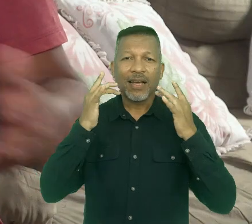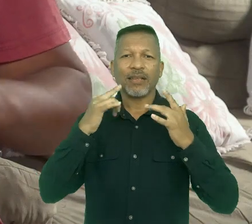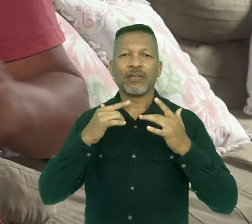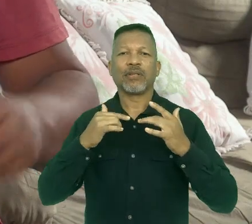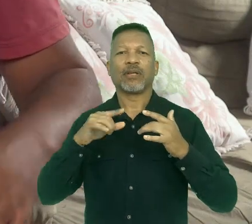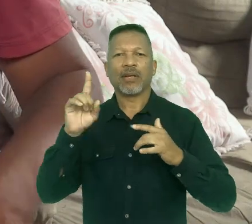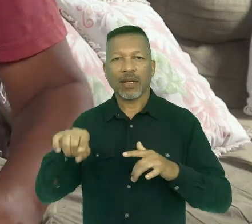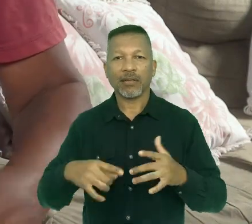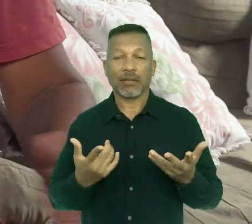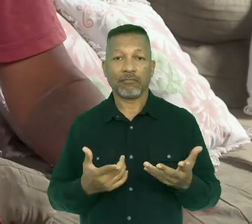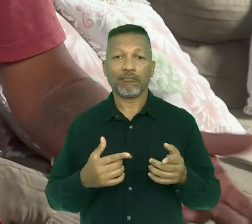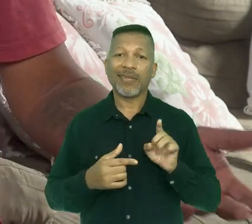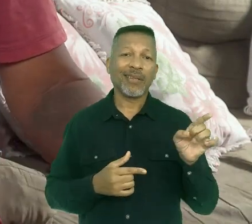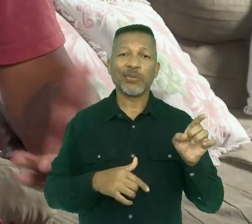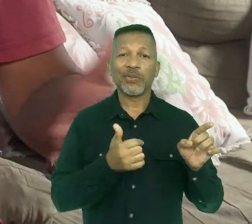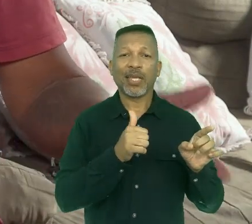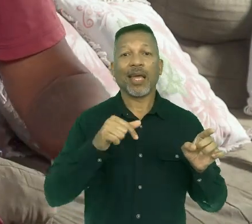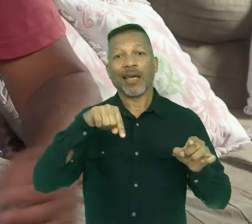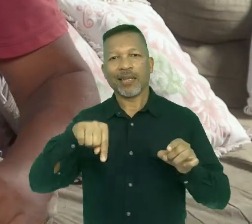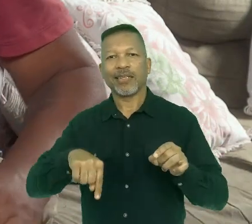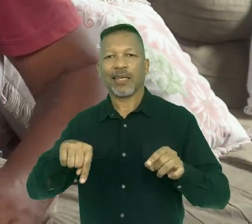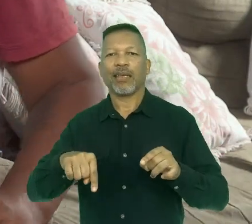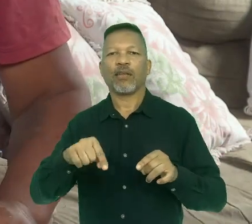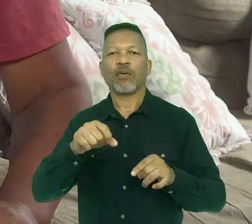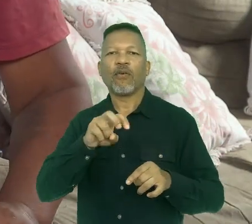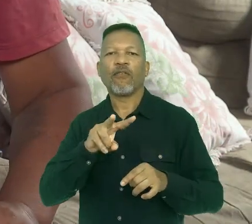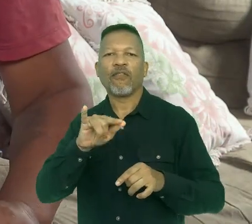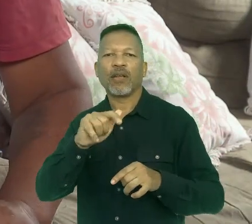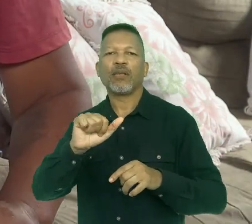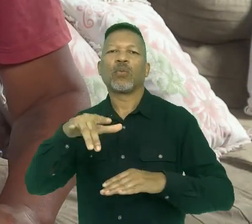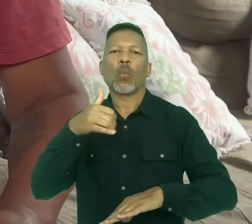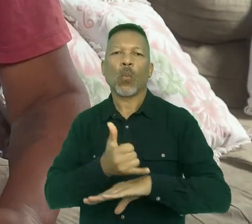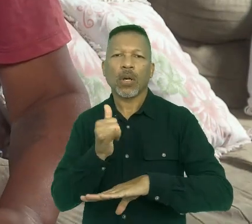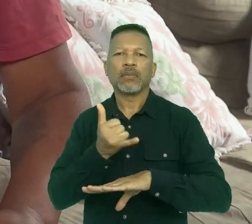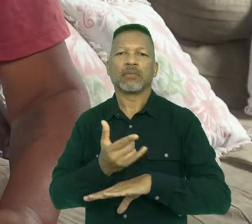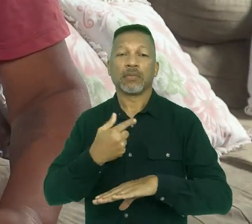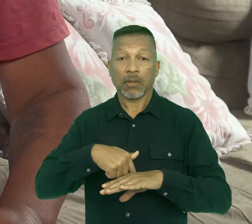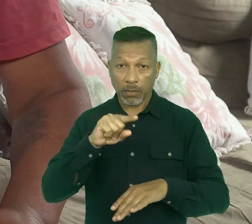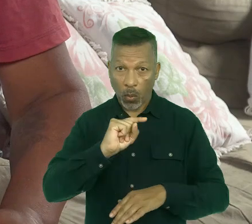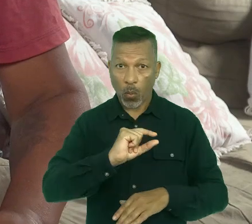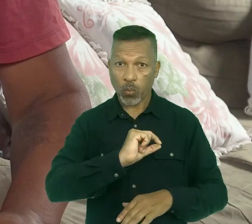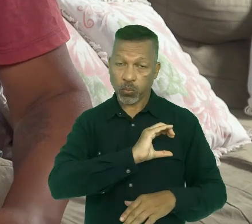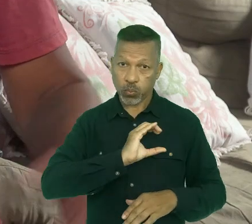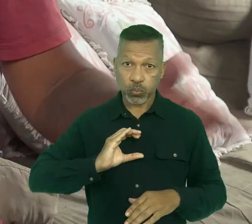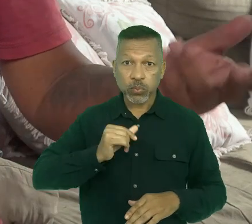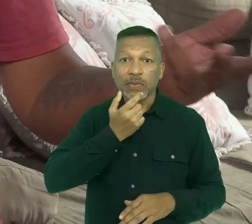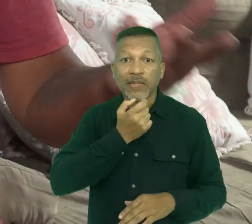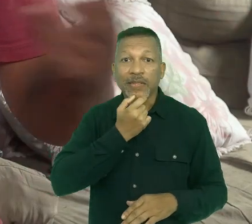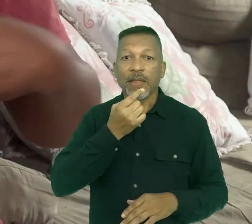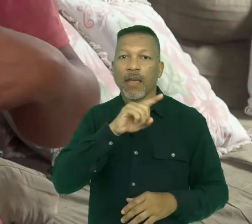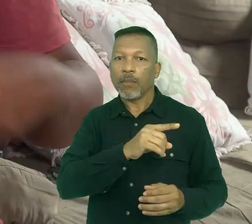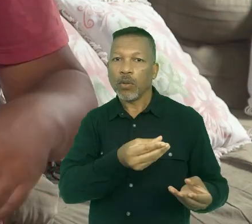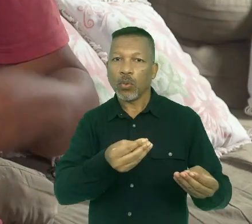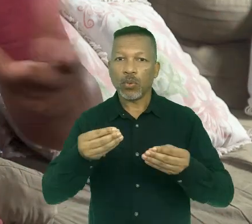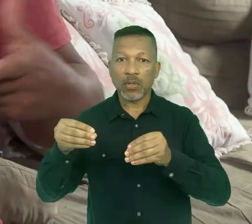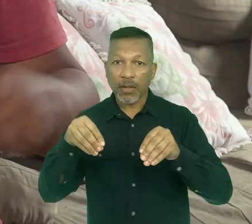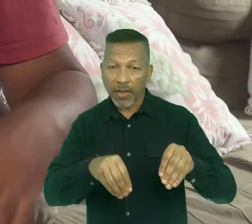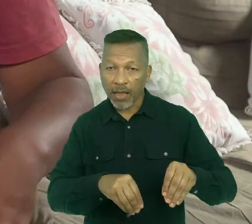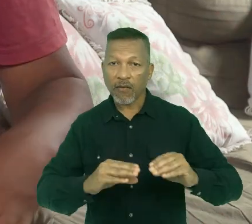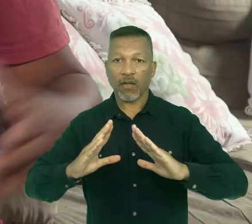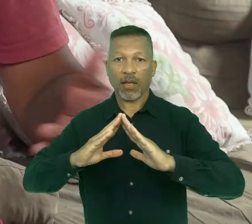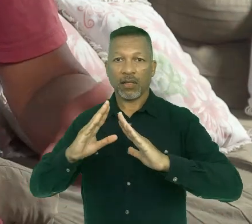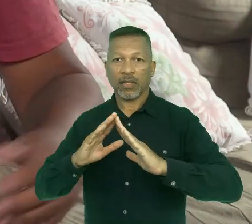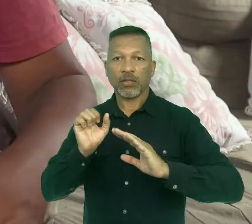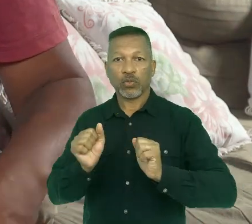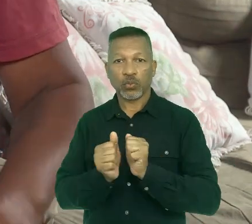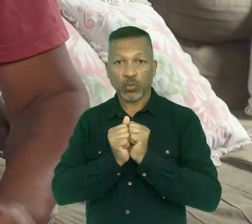não tem essa regalia que a gente tem, essa maravilha que a gente tem aqui no Vale do Aço. E o meu cunhado, eu sempre falo dele, ele foi lá, me trouxe para cá, para morar na casa